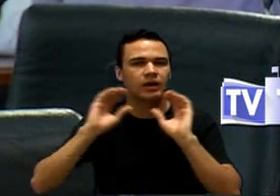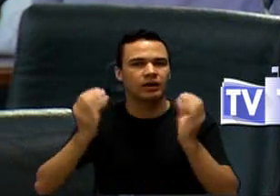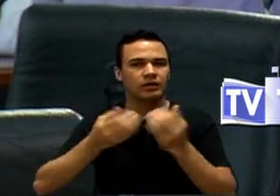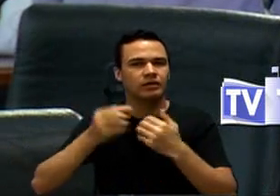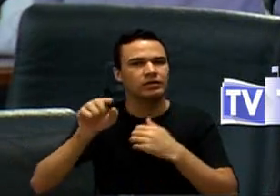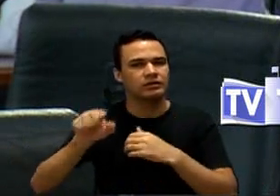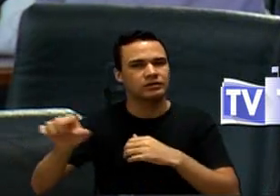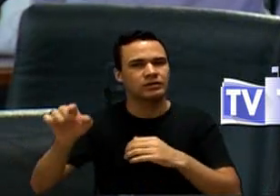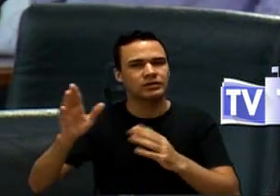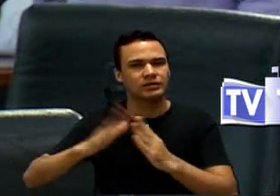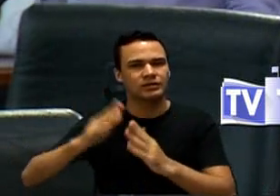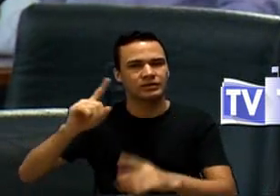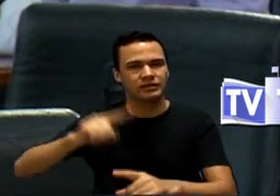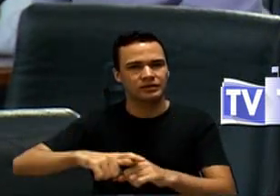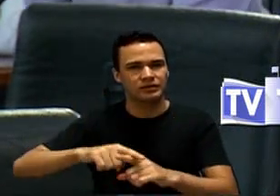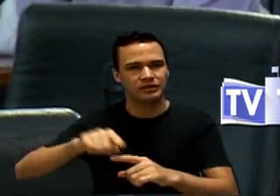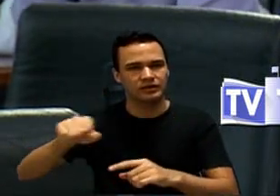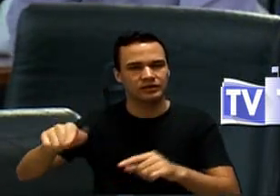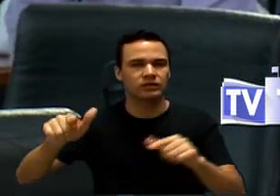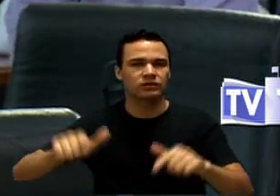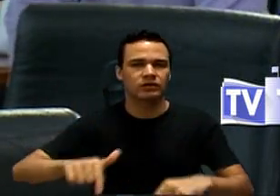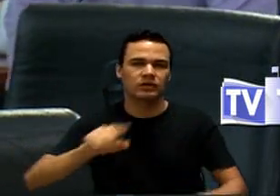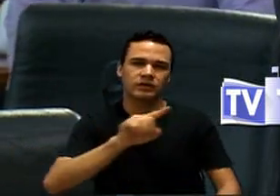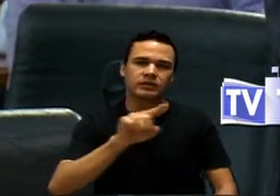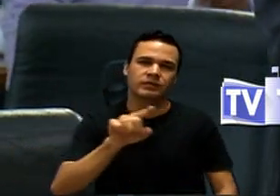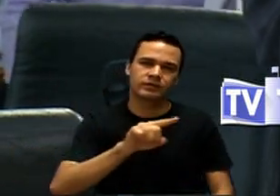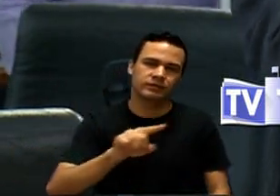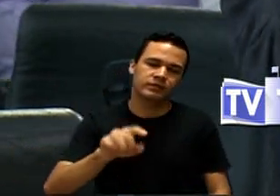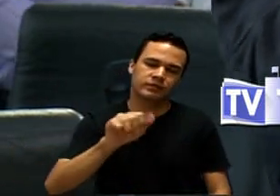Igreja Assembleia de Deus da Vila Zacaria,